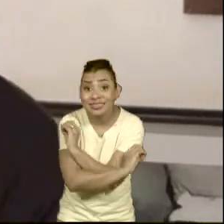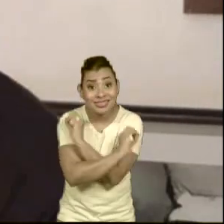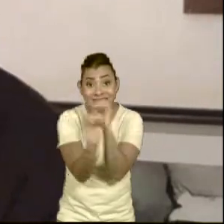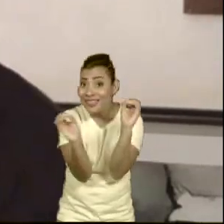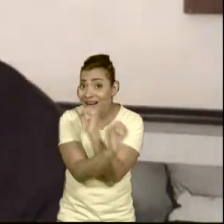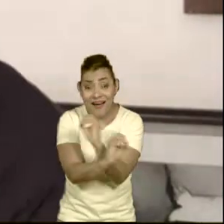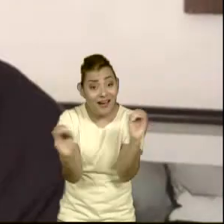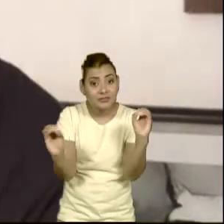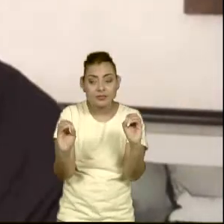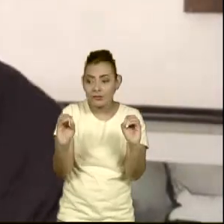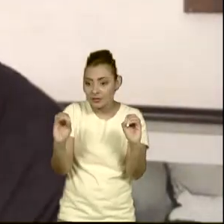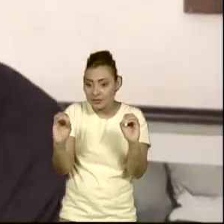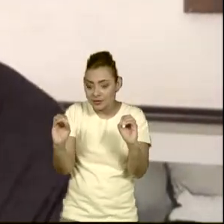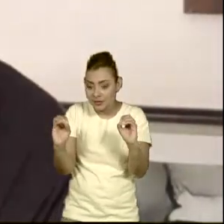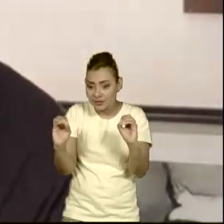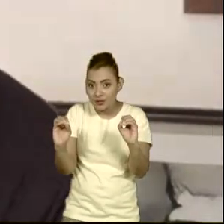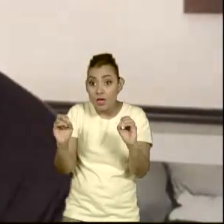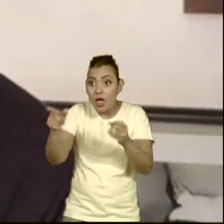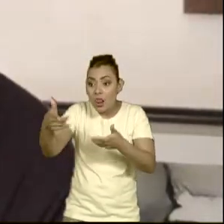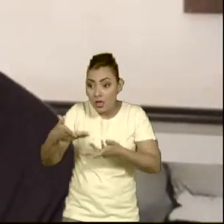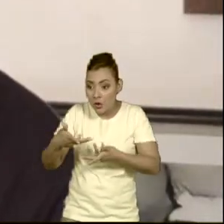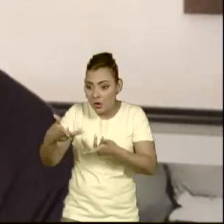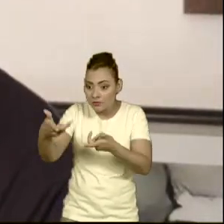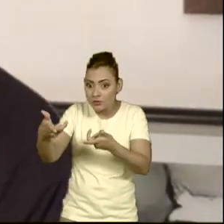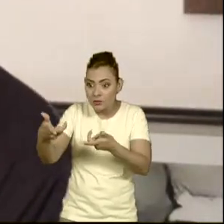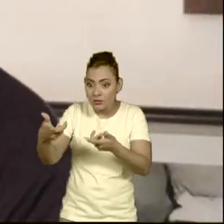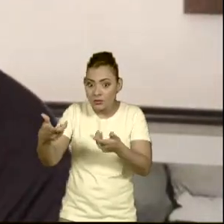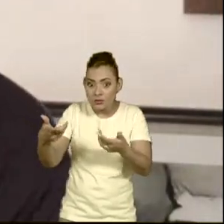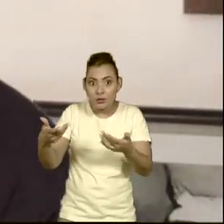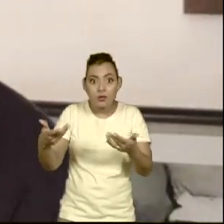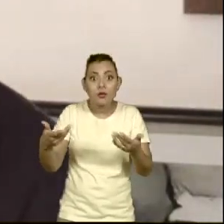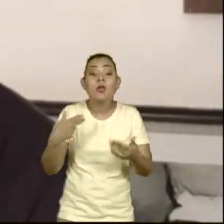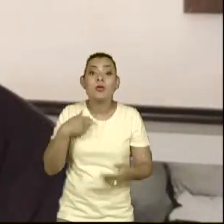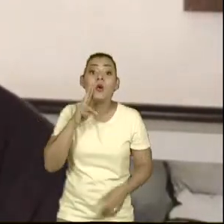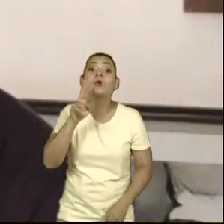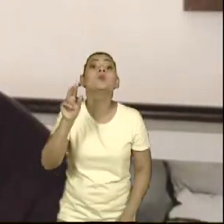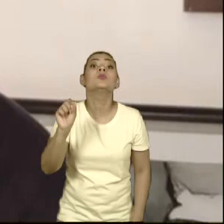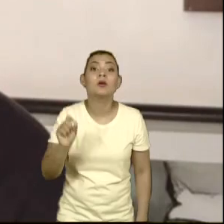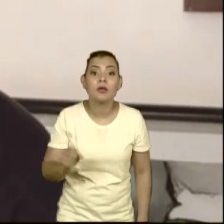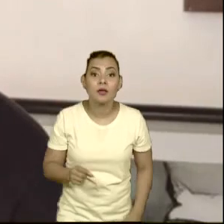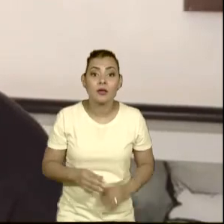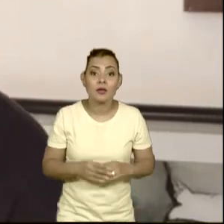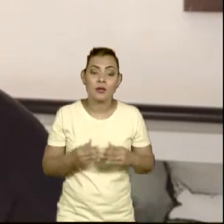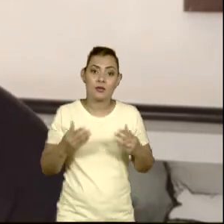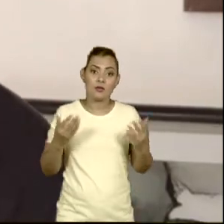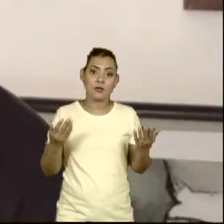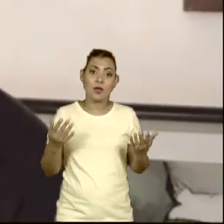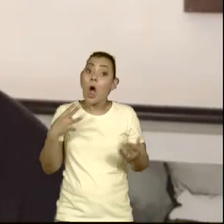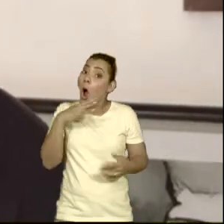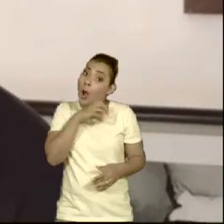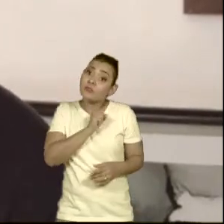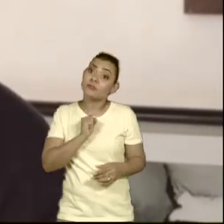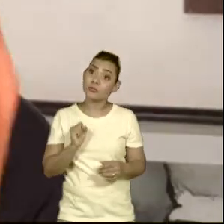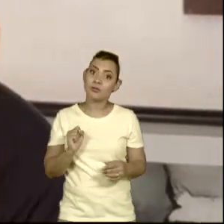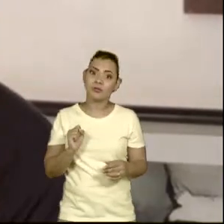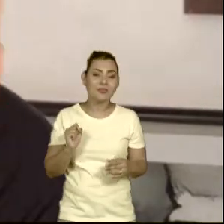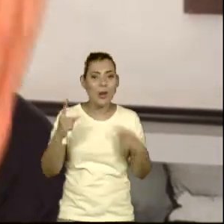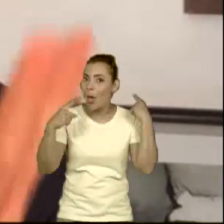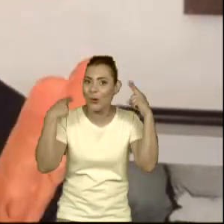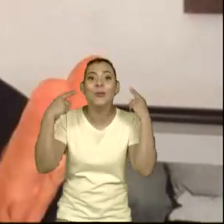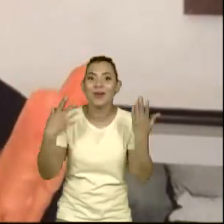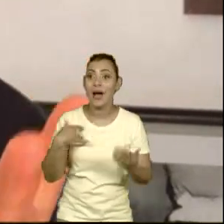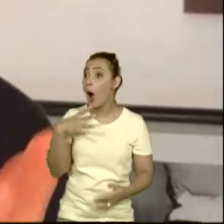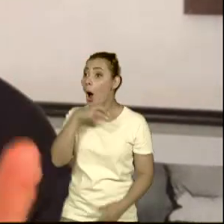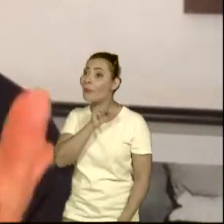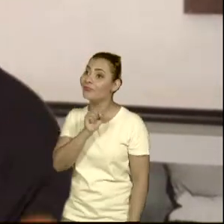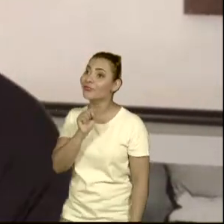estava tudo muito distante de mim. Ela me faz esse convite e o que foi que eu respondi? Eu falei, claro, gente, até hoje eu